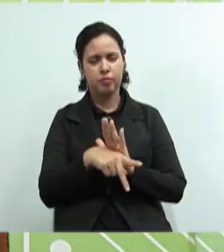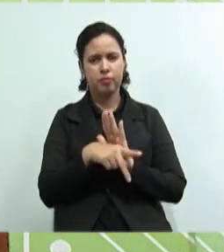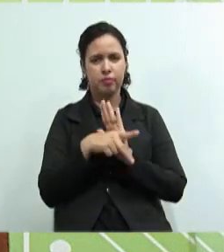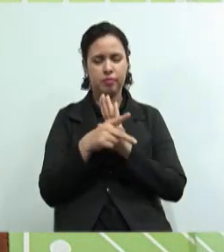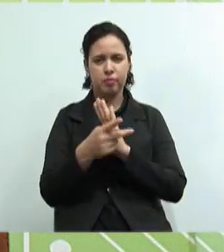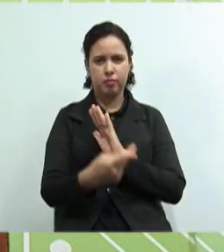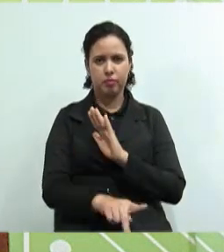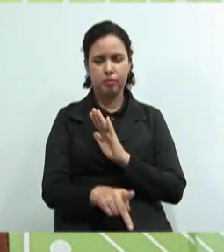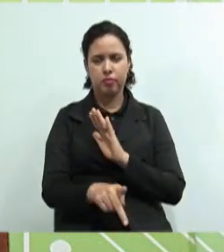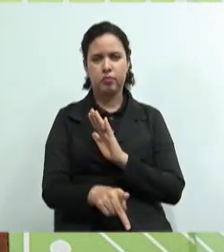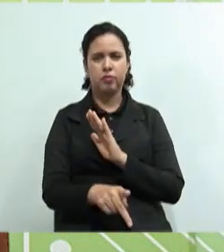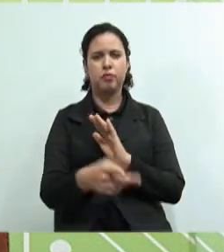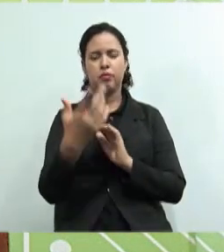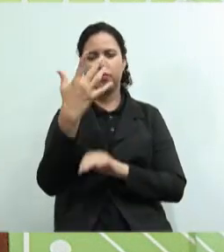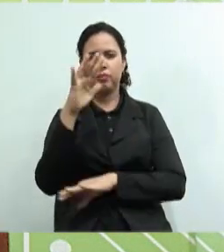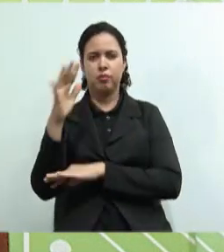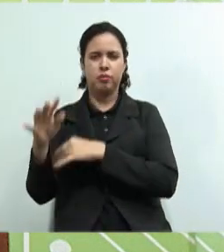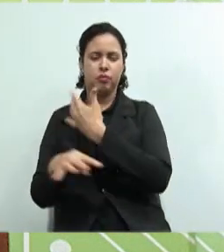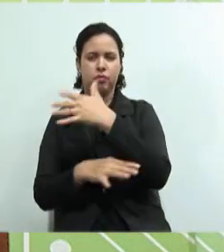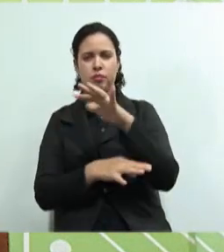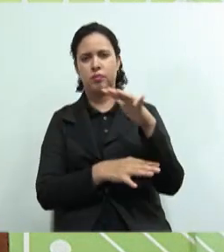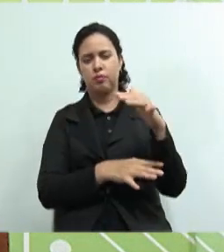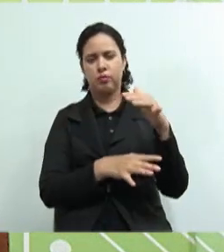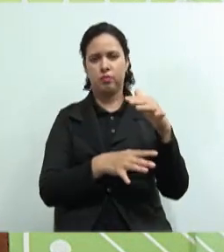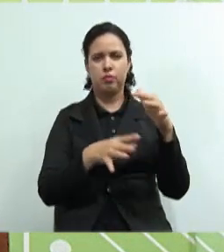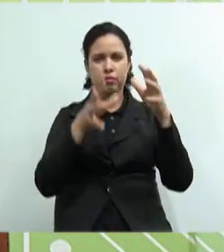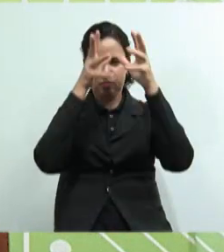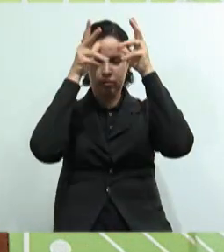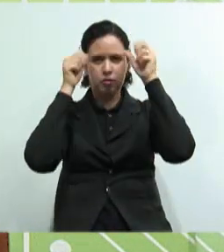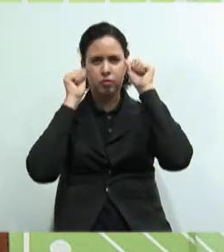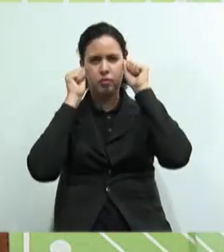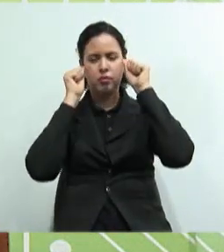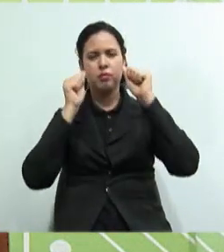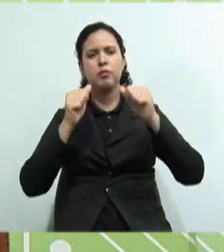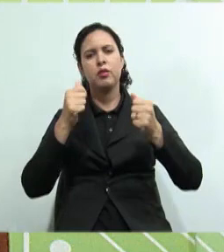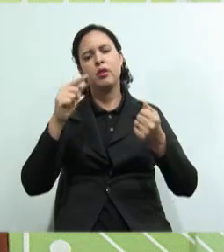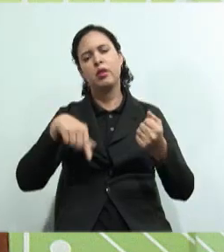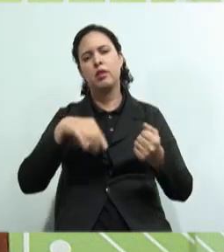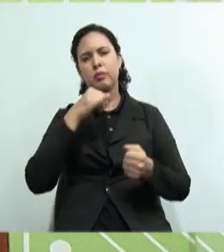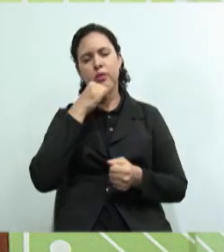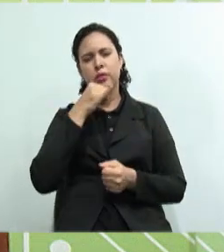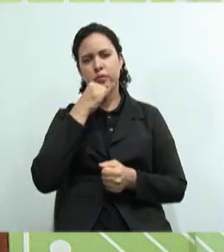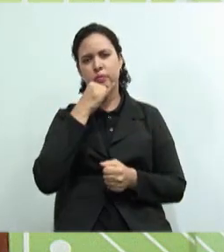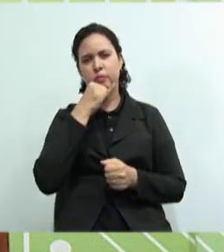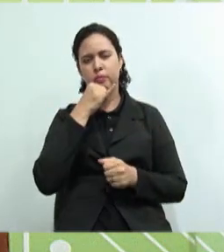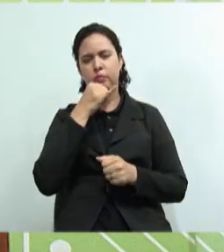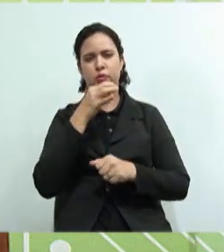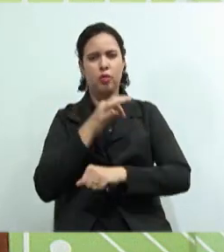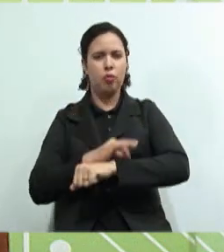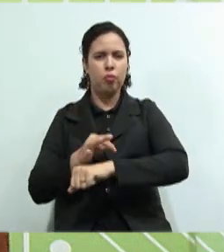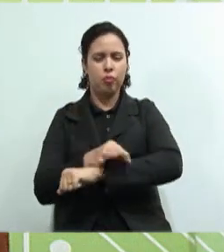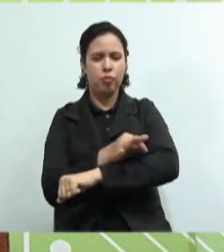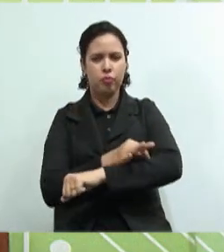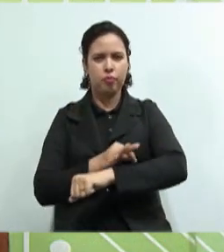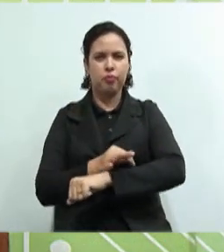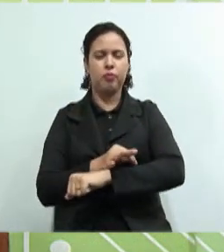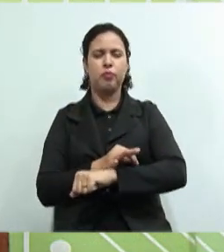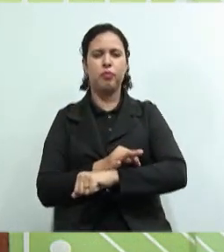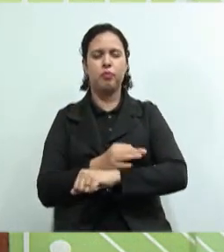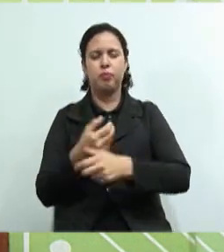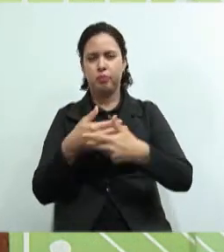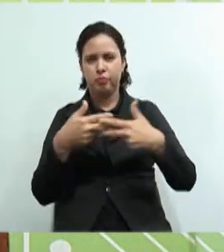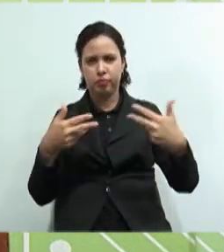da mata amazônica. Então, onças, bichos preguiças, animais que são da região e que são produzidos, então,